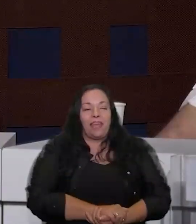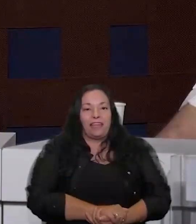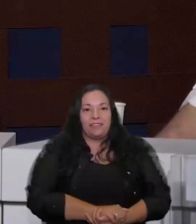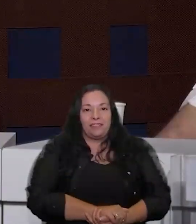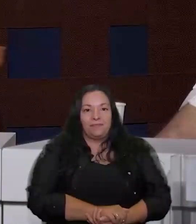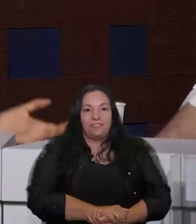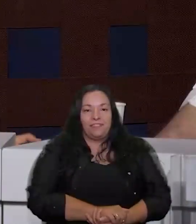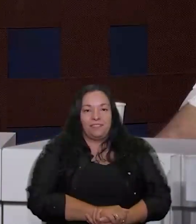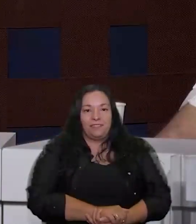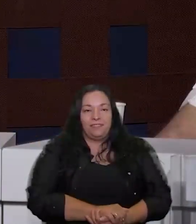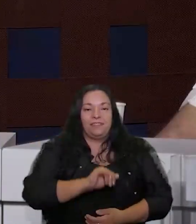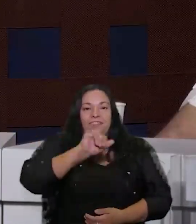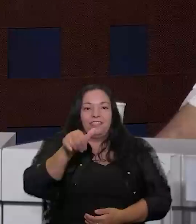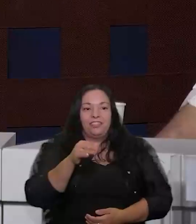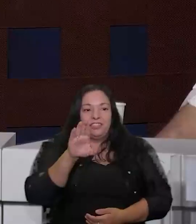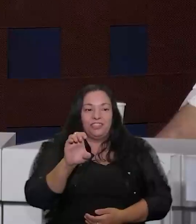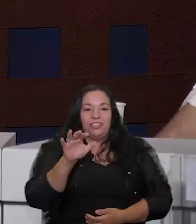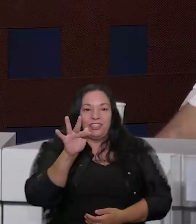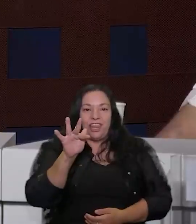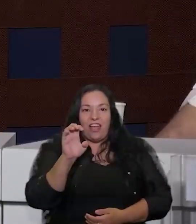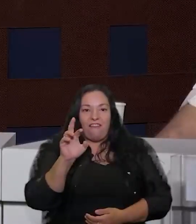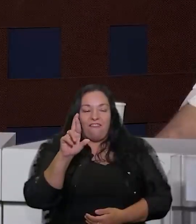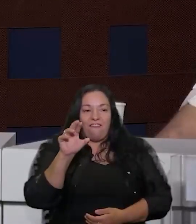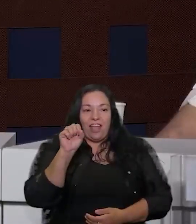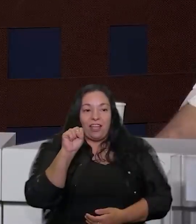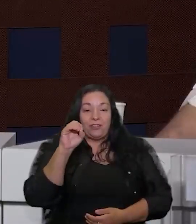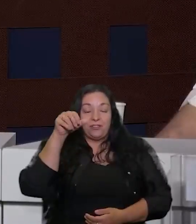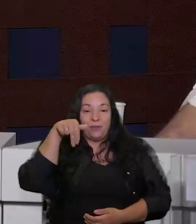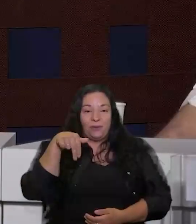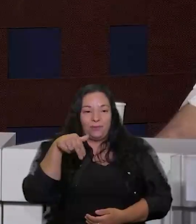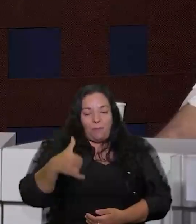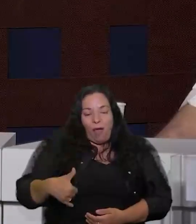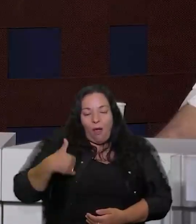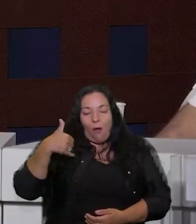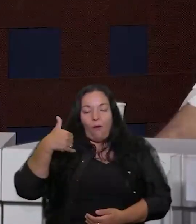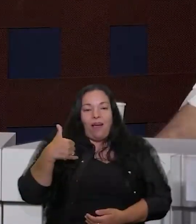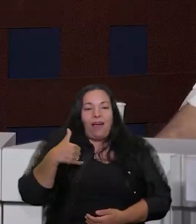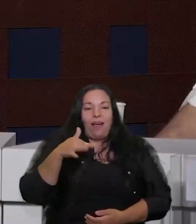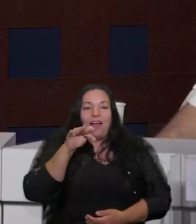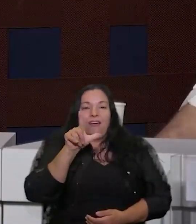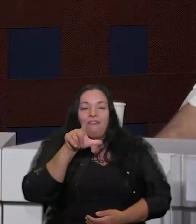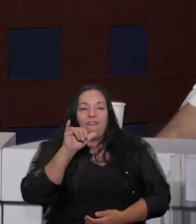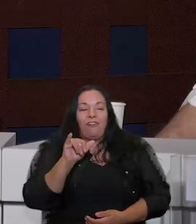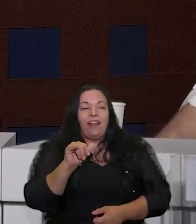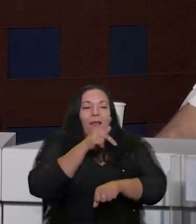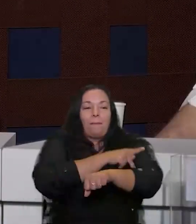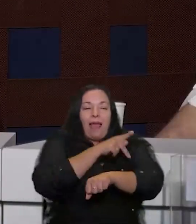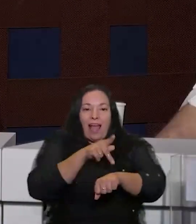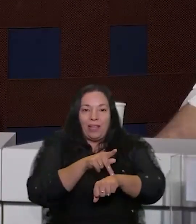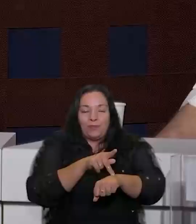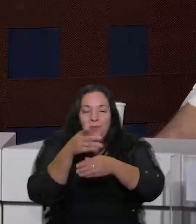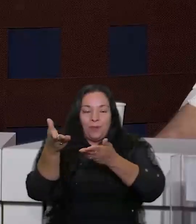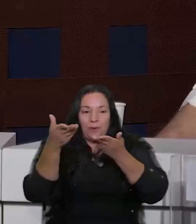um escritor que eu admiro tanto, e o Sérgio também, Abranches. Então, para mim, uma honra. Obrigada, e o Felipe Paracatu pelo